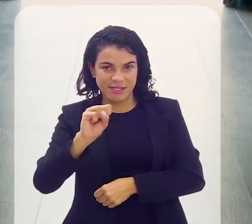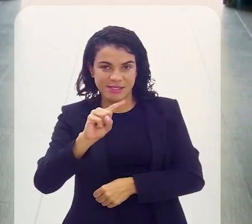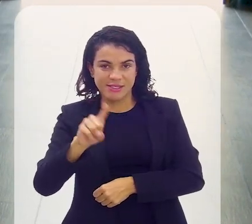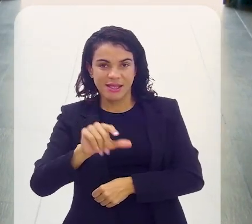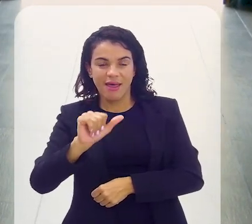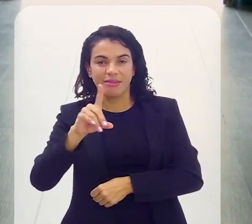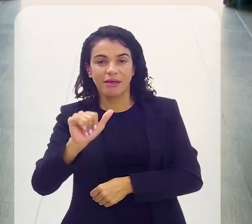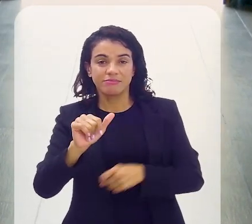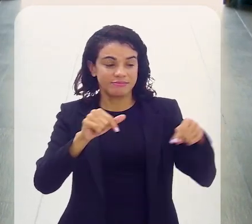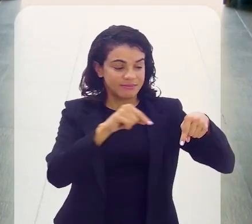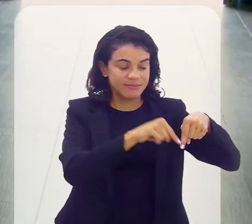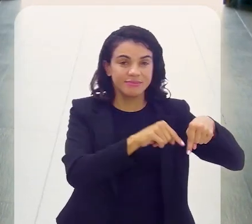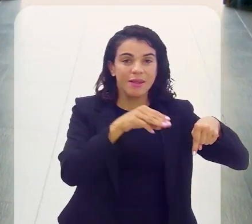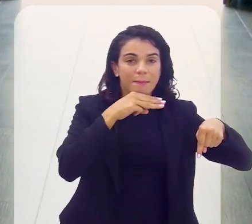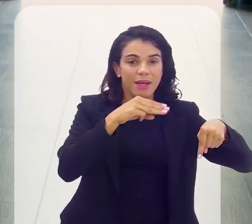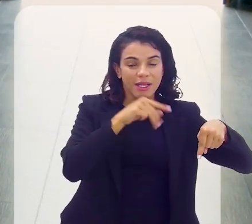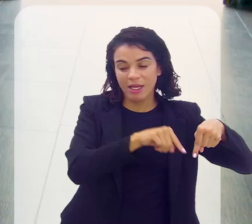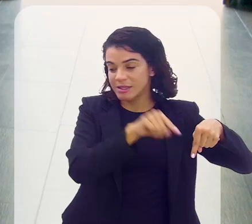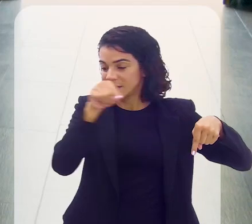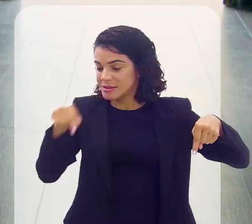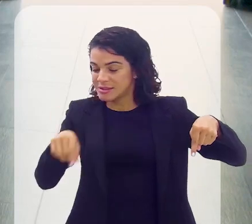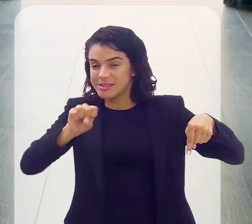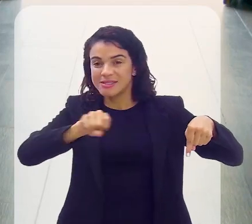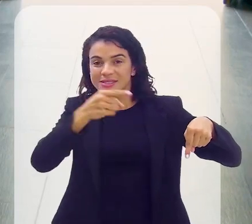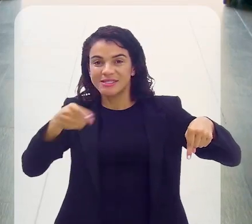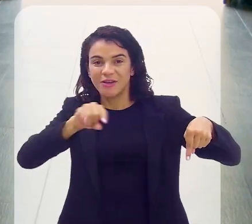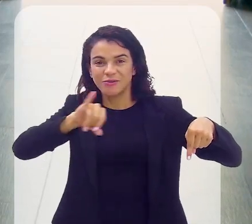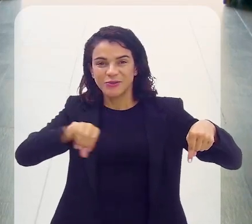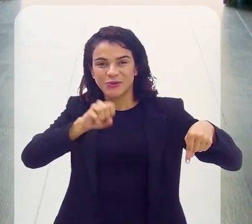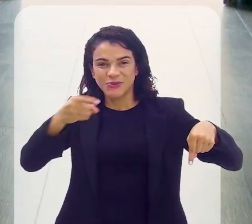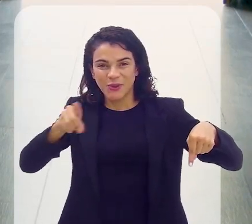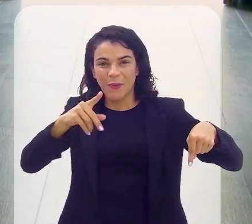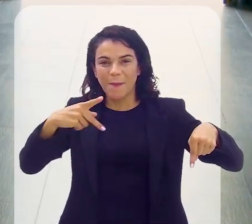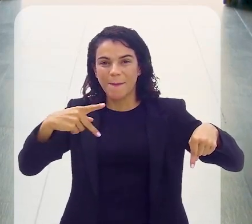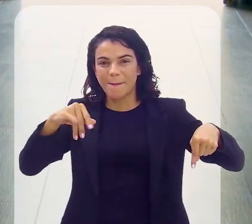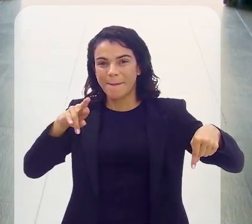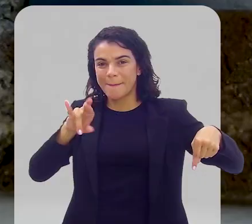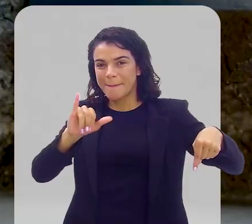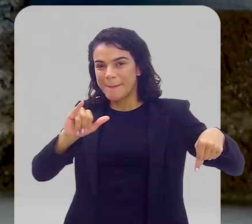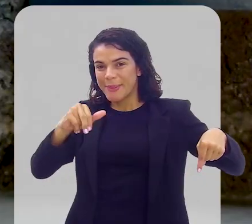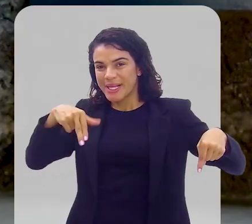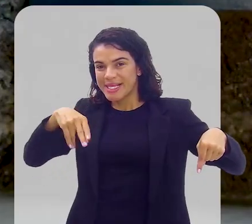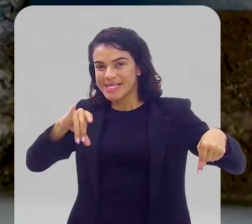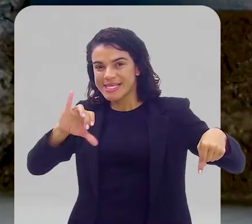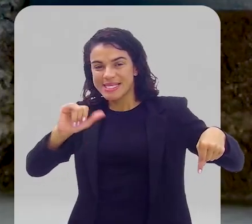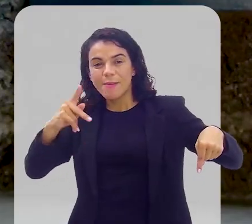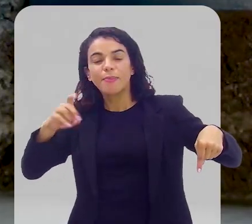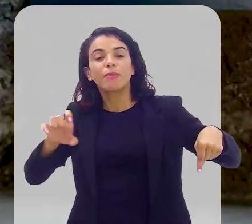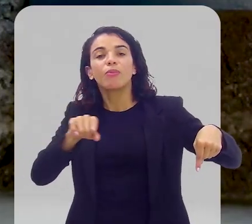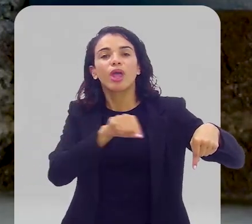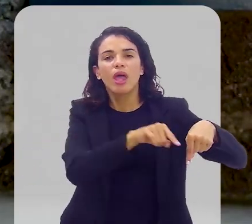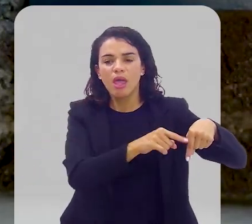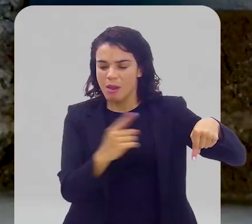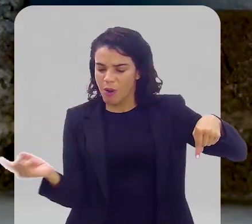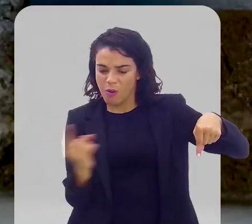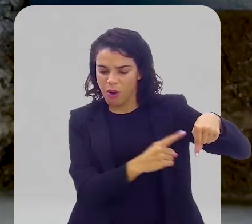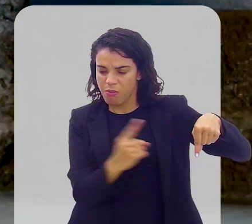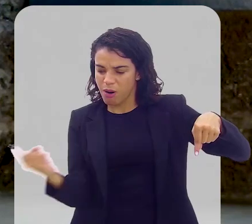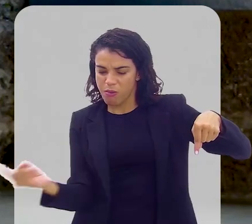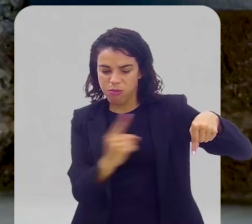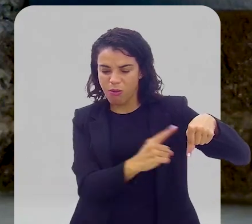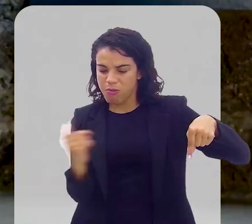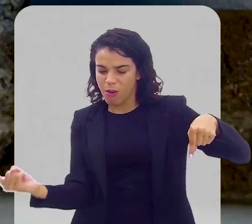totalmente macadamizada, ligando Mangaratiba a São João do Príncipe na época. Por quê? Por conta justamente do